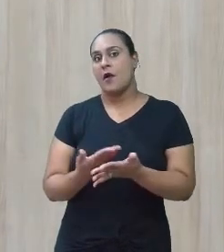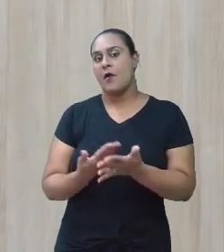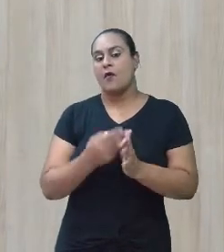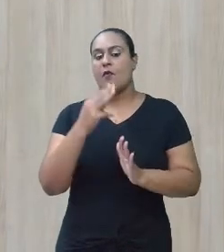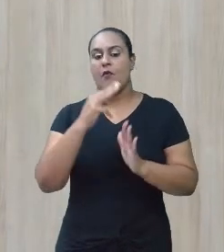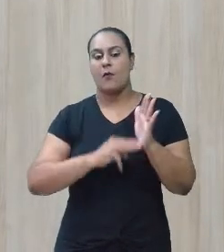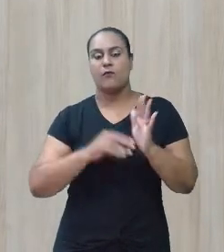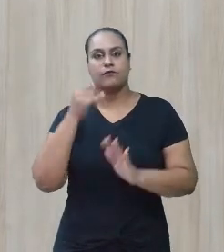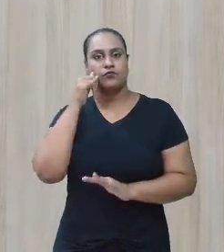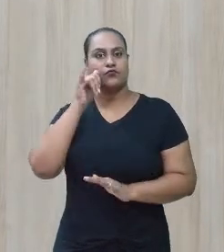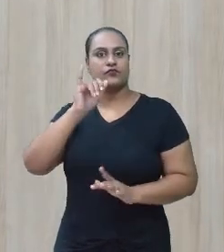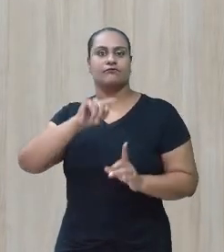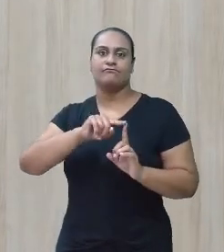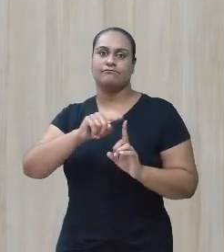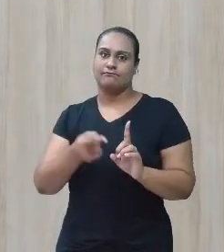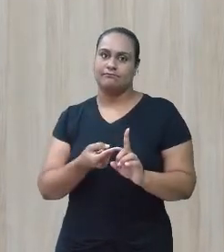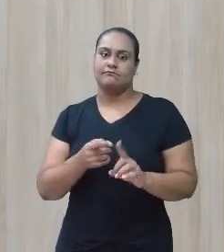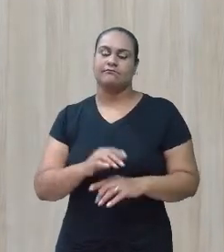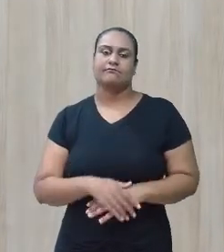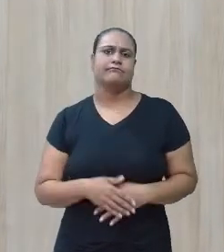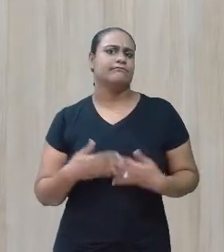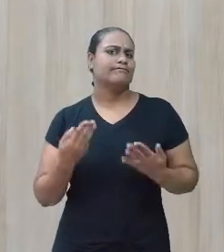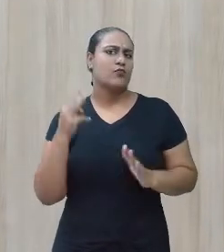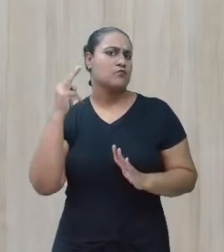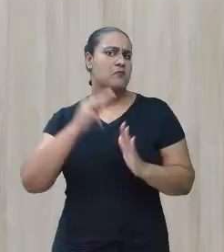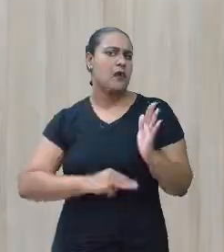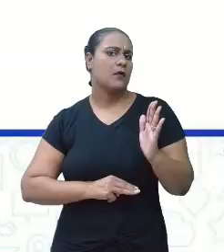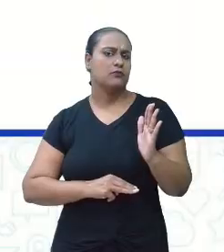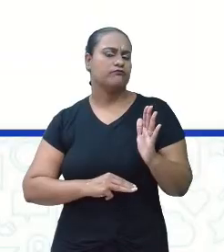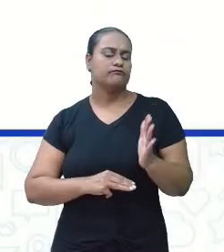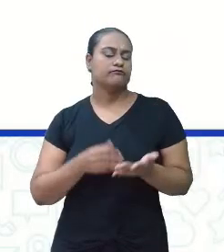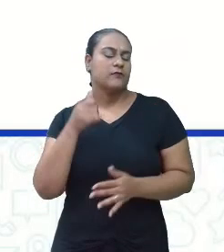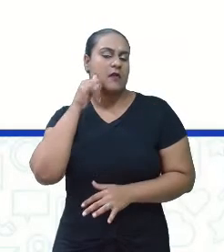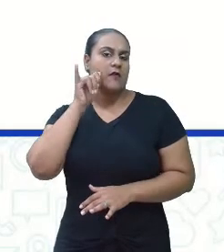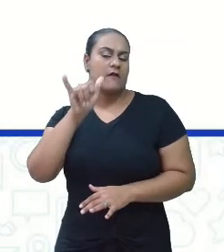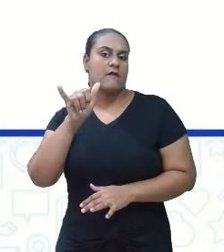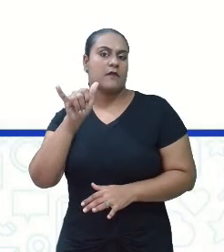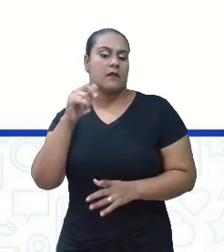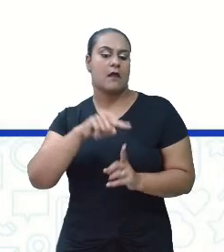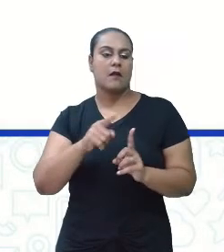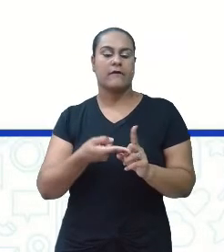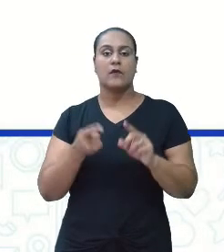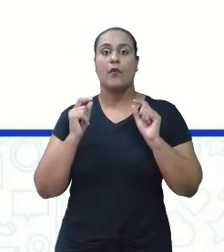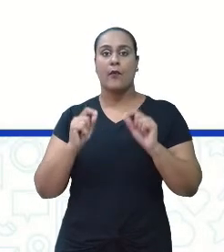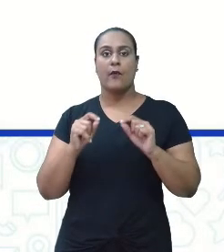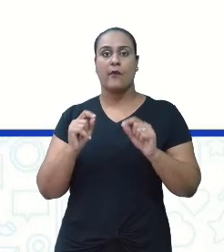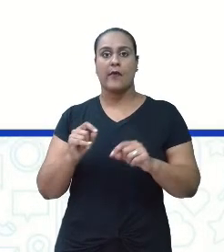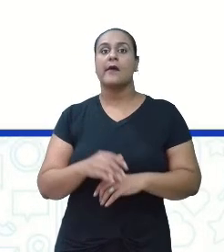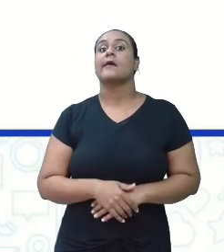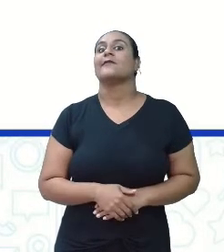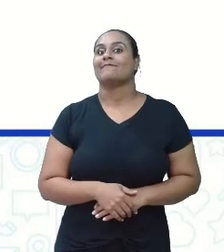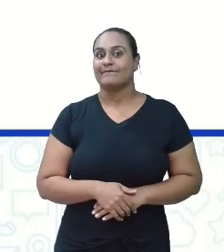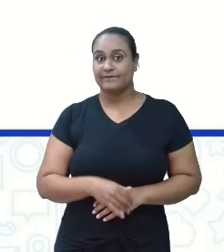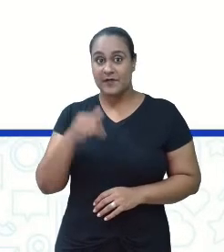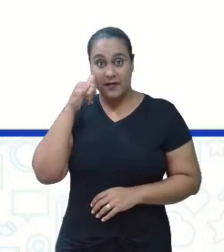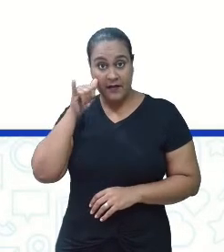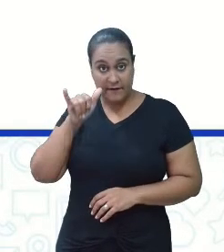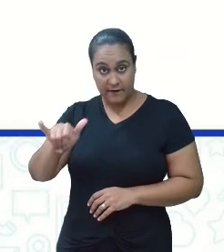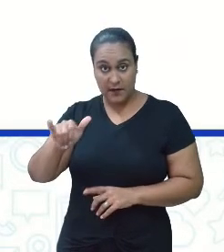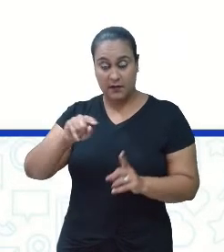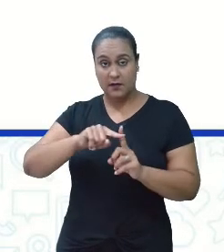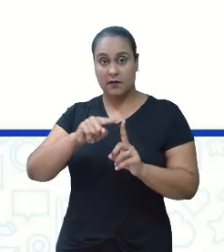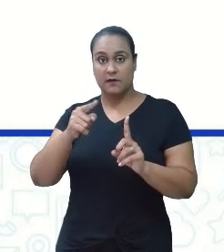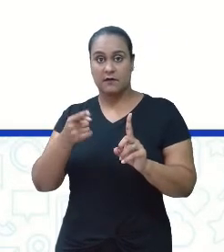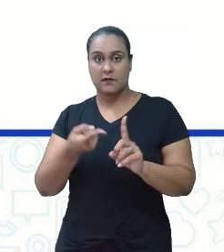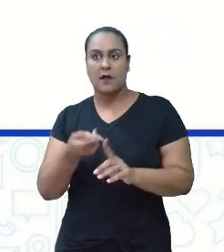métodos contraceptivos. Então, o que são métodos contraceptivos hormonais? Então, são aqueles que previnem a gravidez por